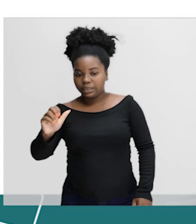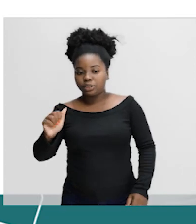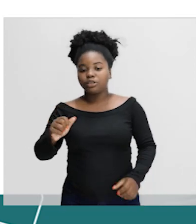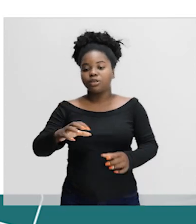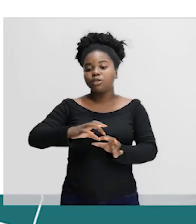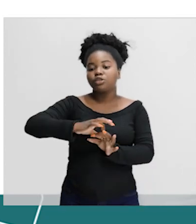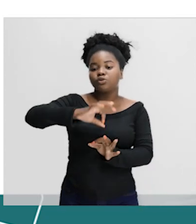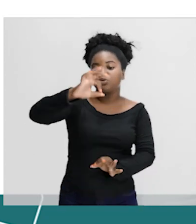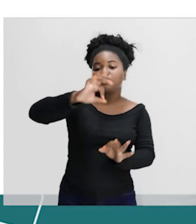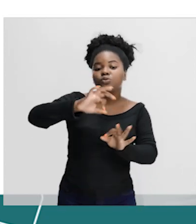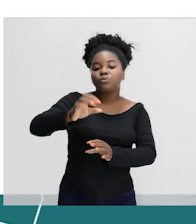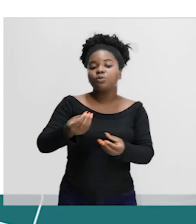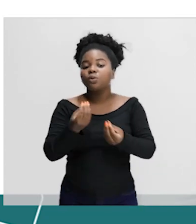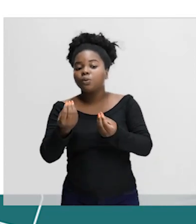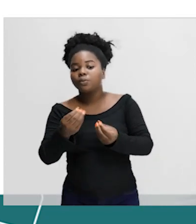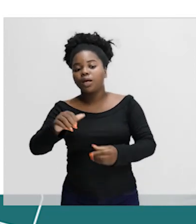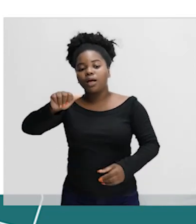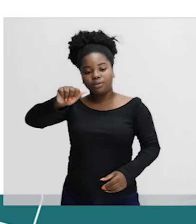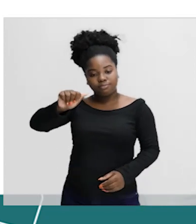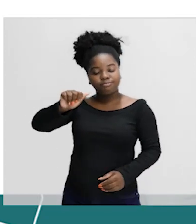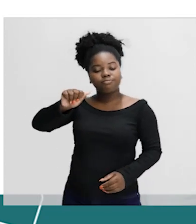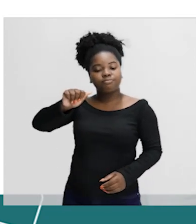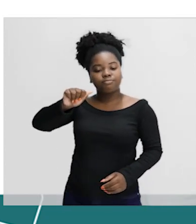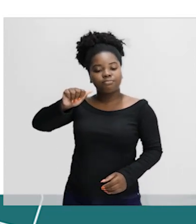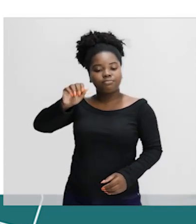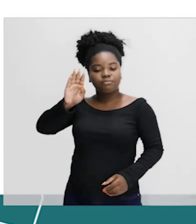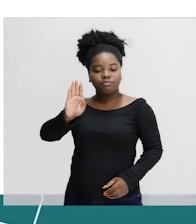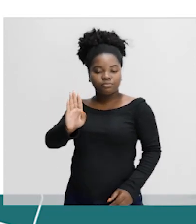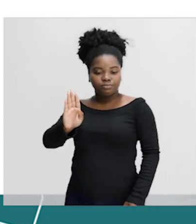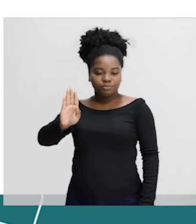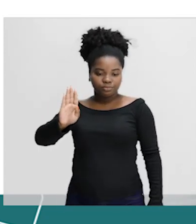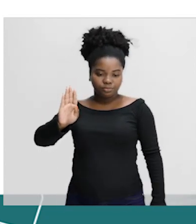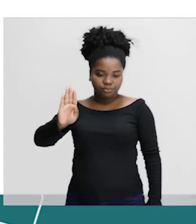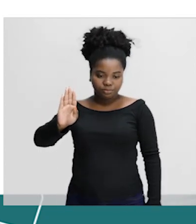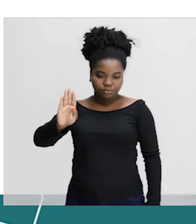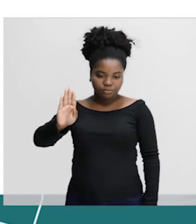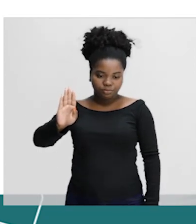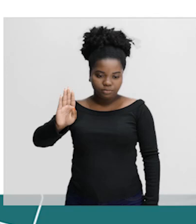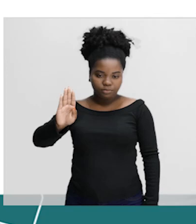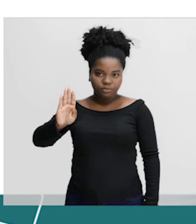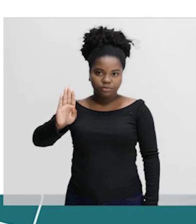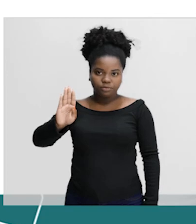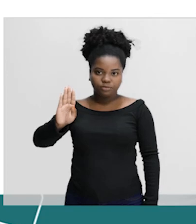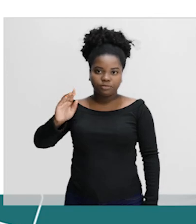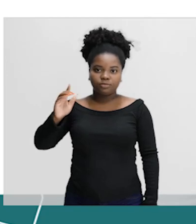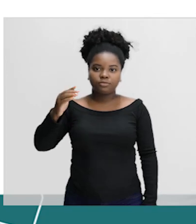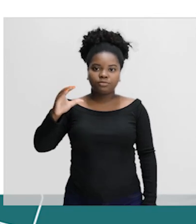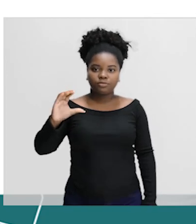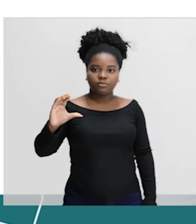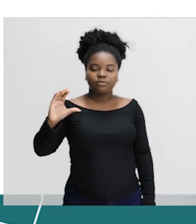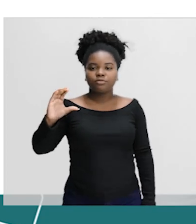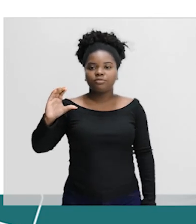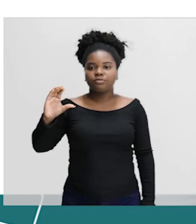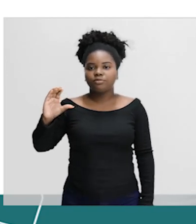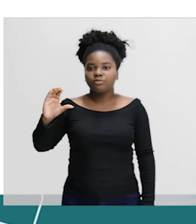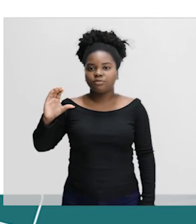será: letra A, 0,2 newtons, letra B, 20 newtons, né, letra